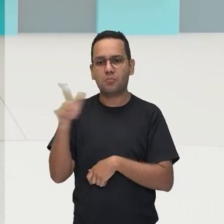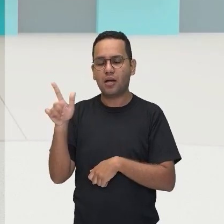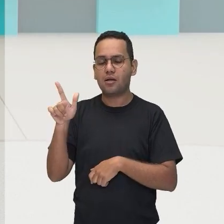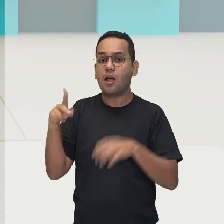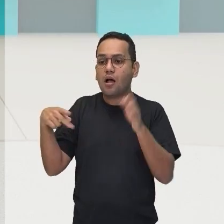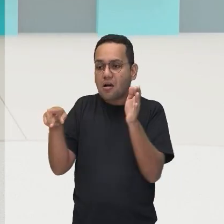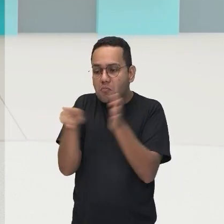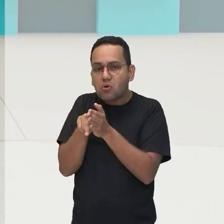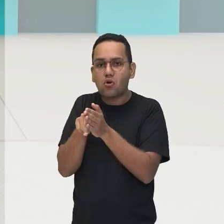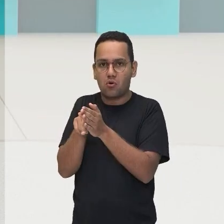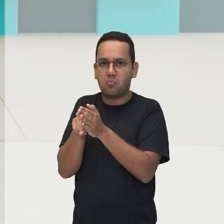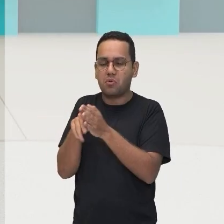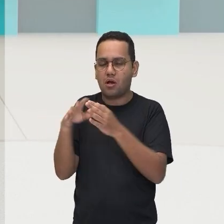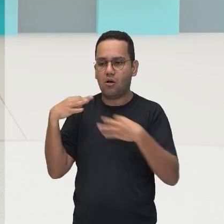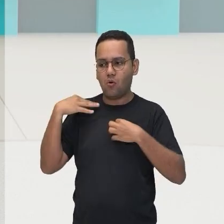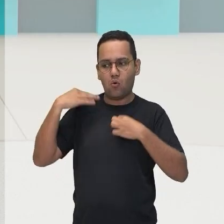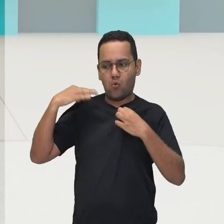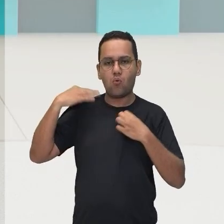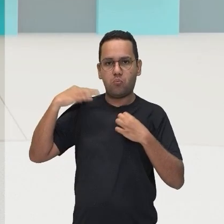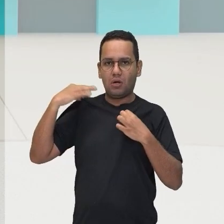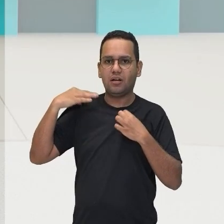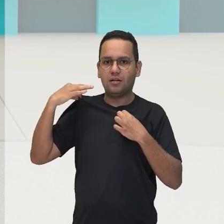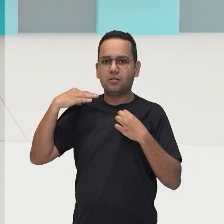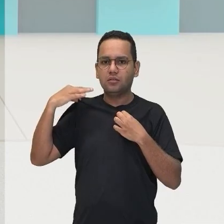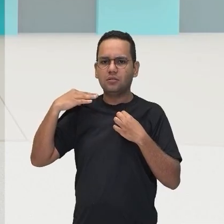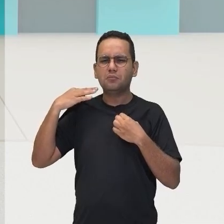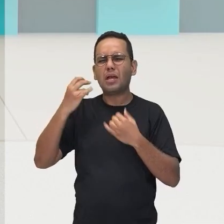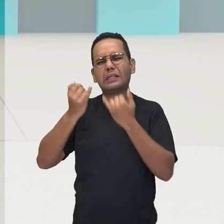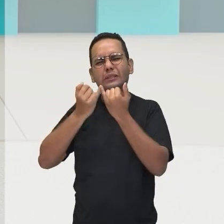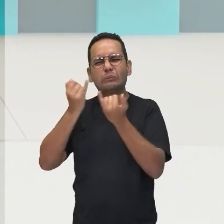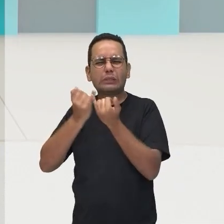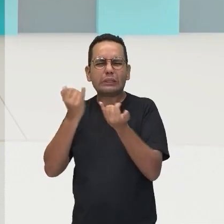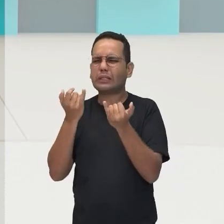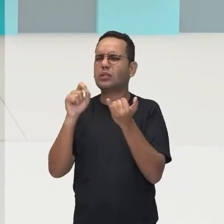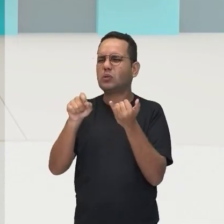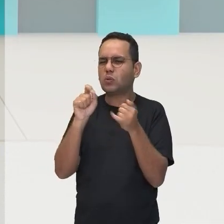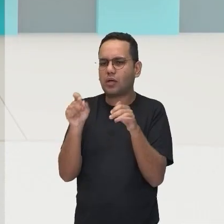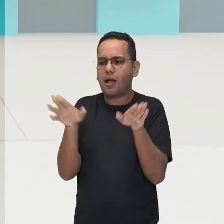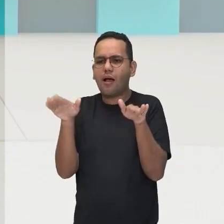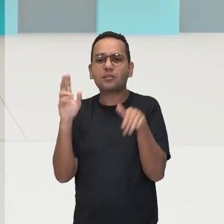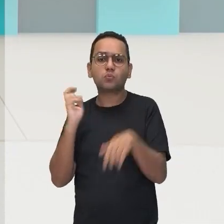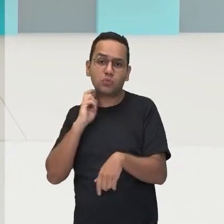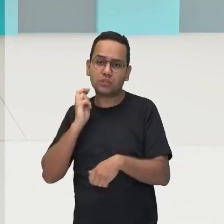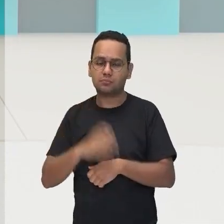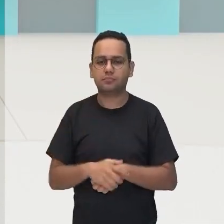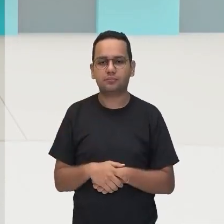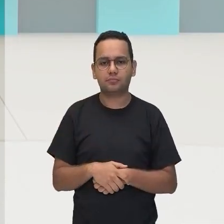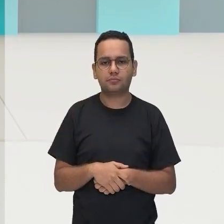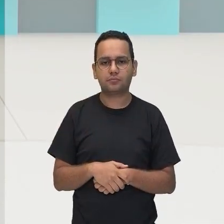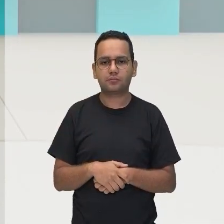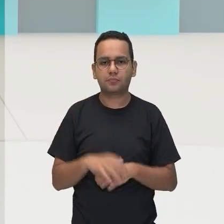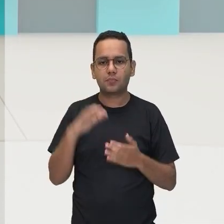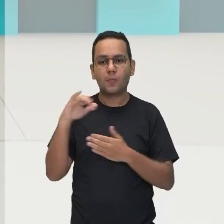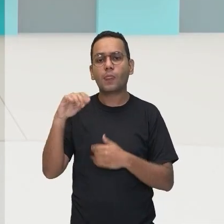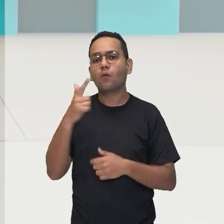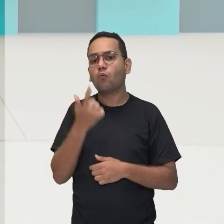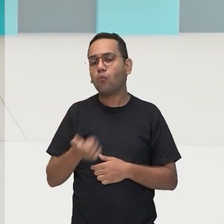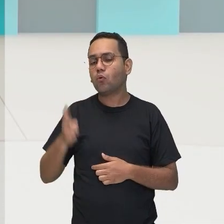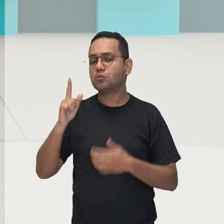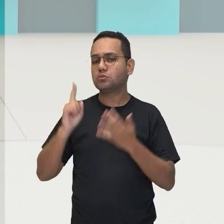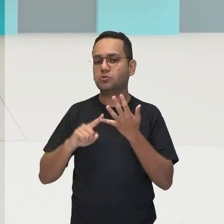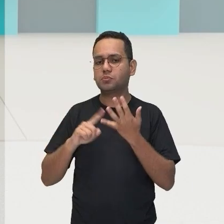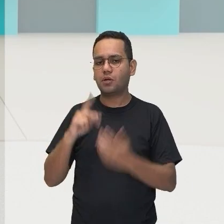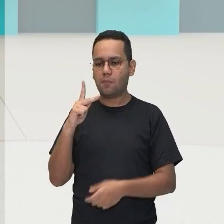roupa específica que parece aí uma asa de morcego, não é mesmo? Então, continuando, nós falamos também sobre o paintball, que é